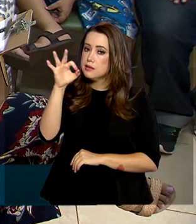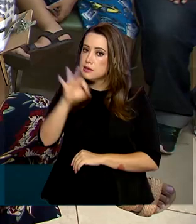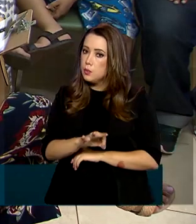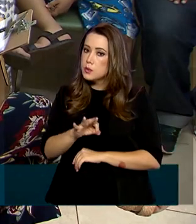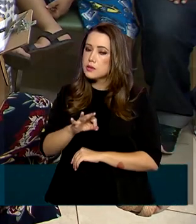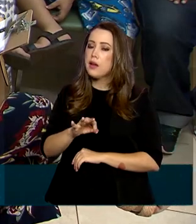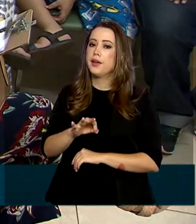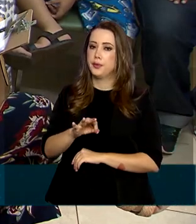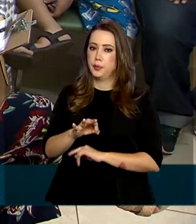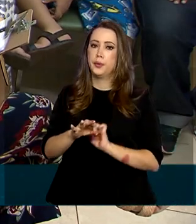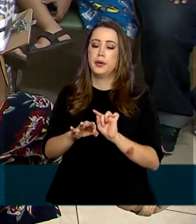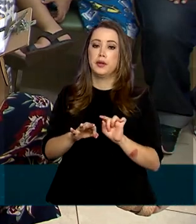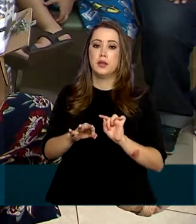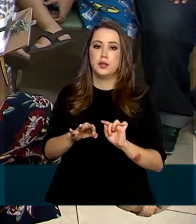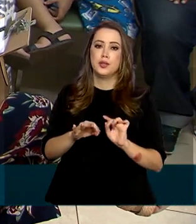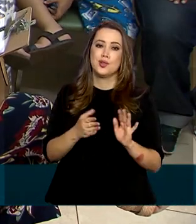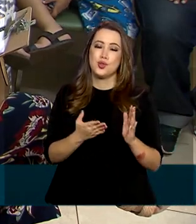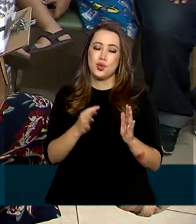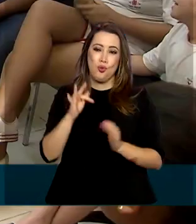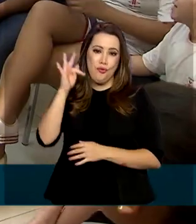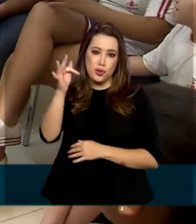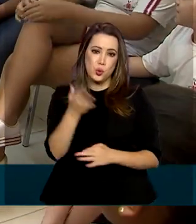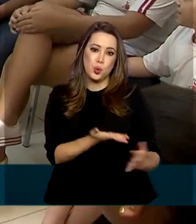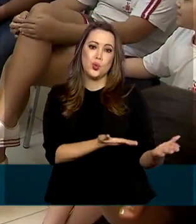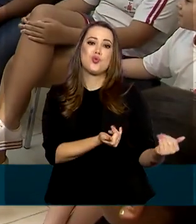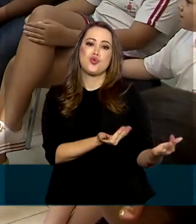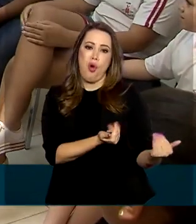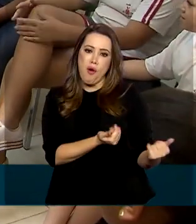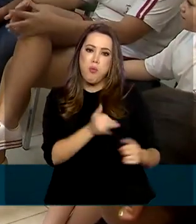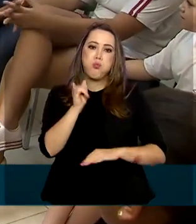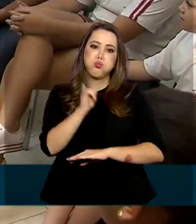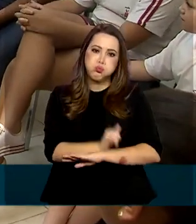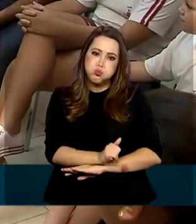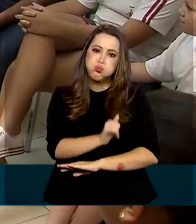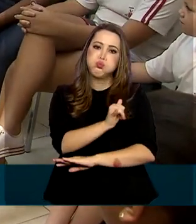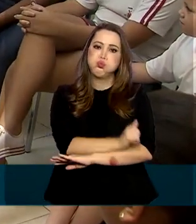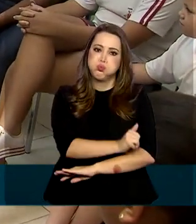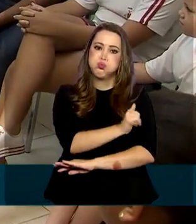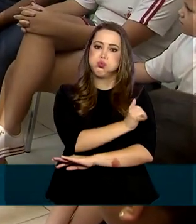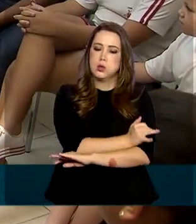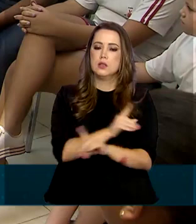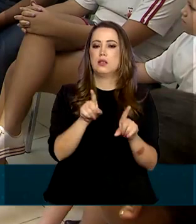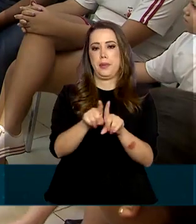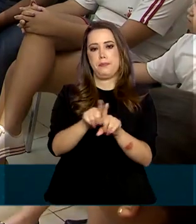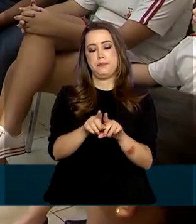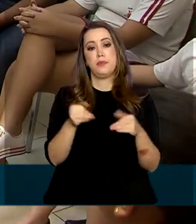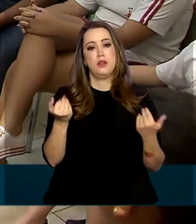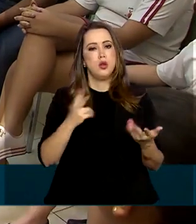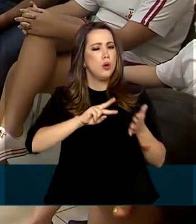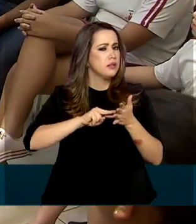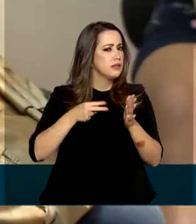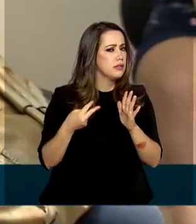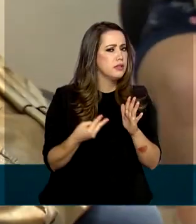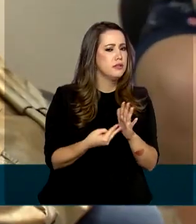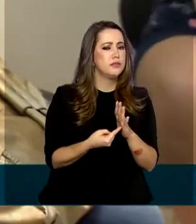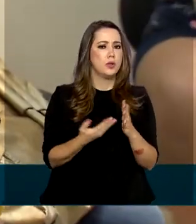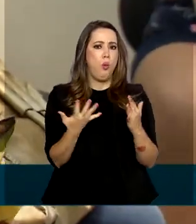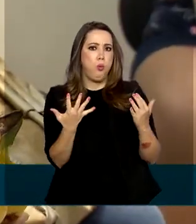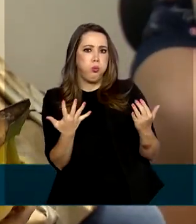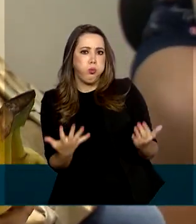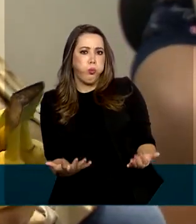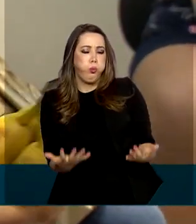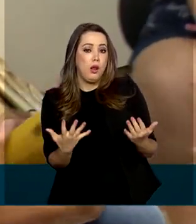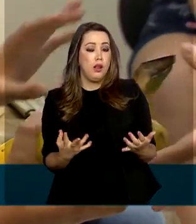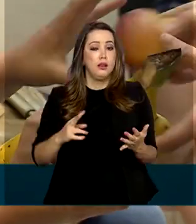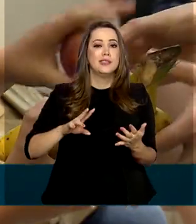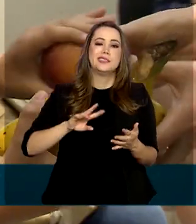chance de serem jovens obesos. Os quilos a mais na balança são responsáveis pelo surgimento